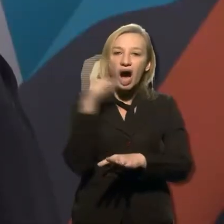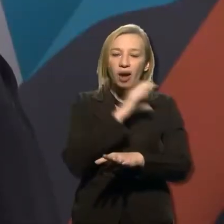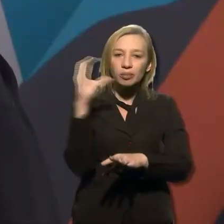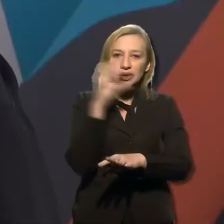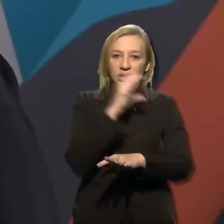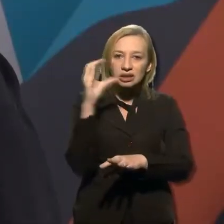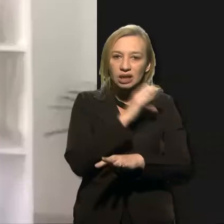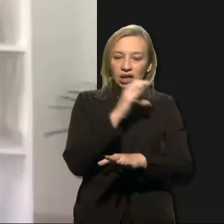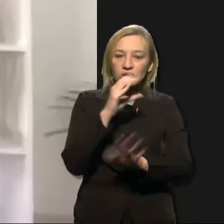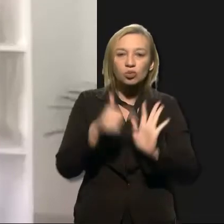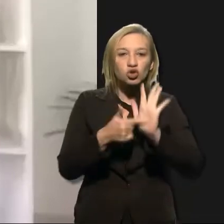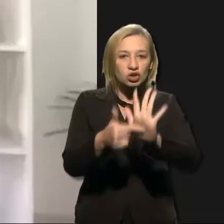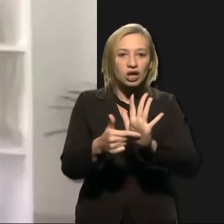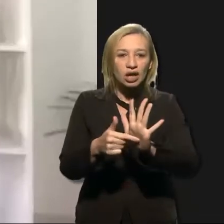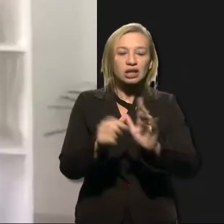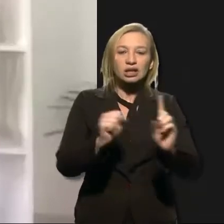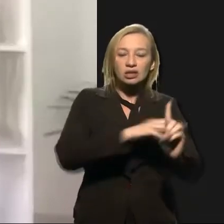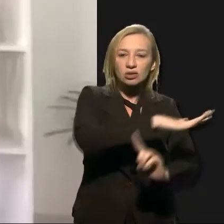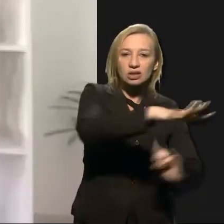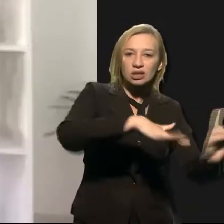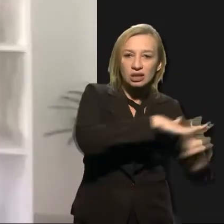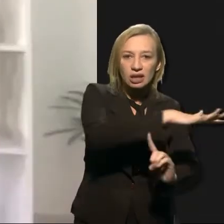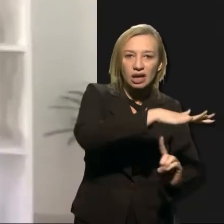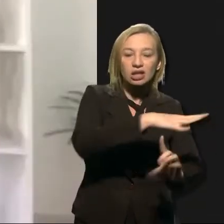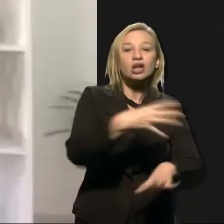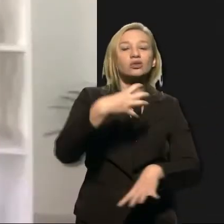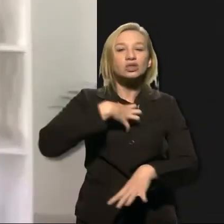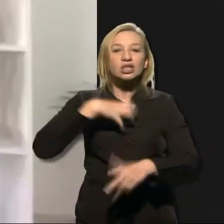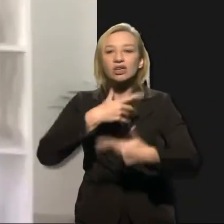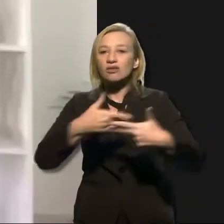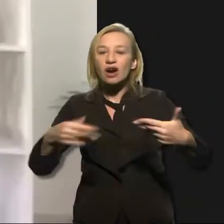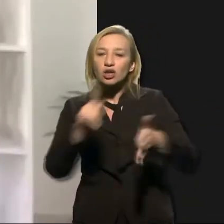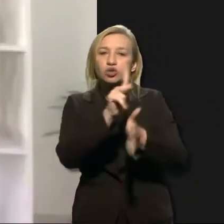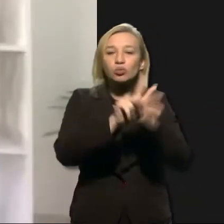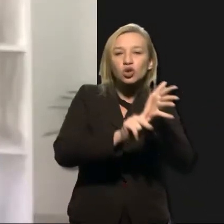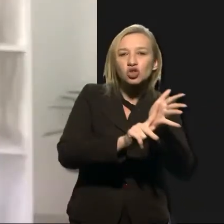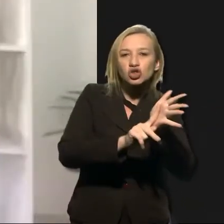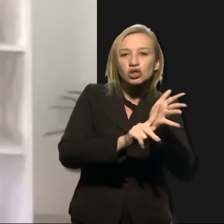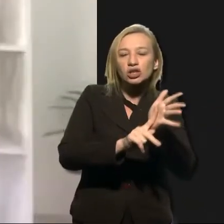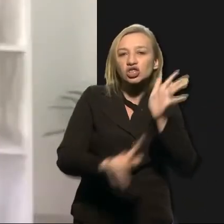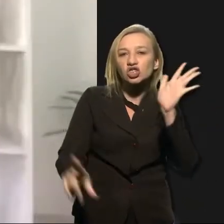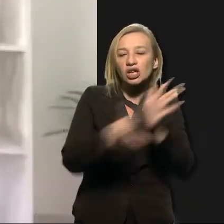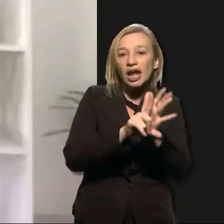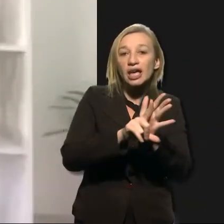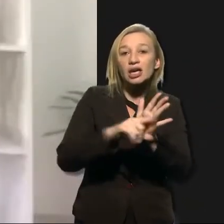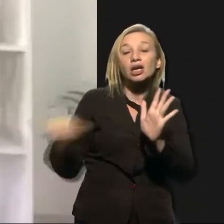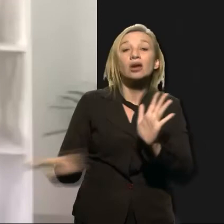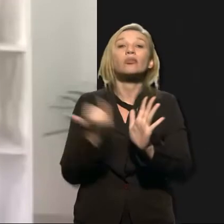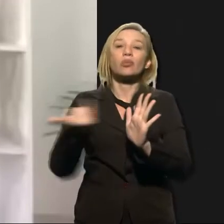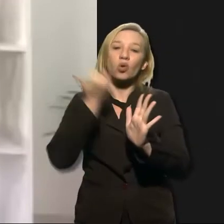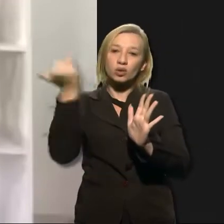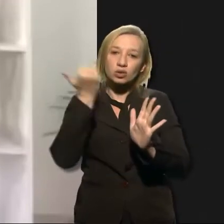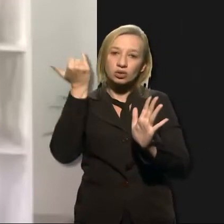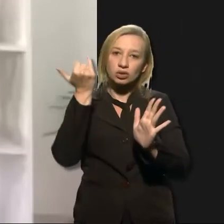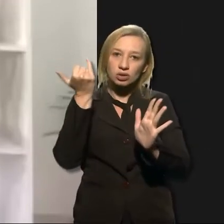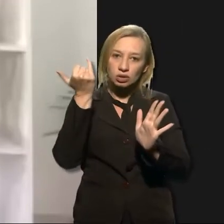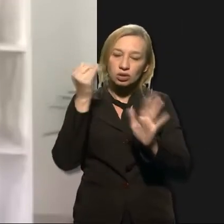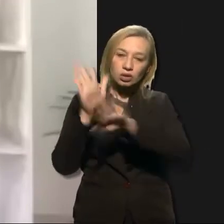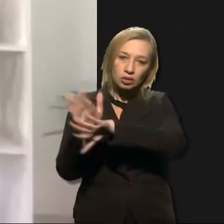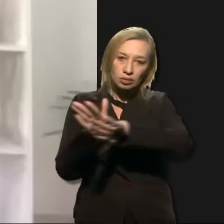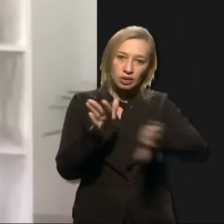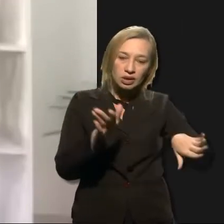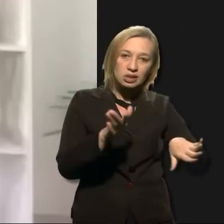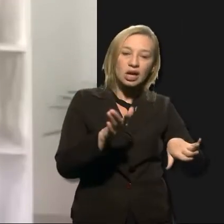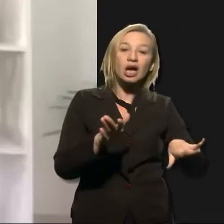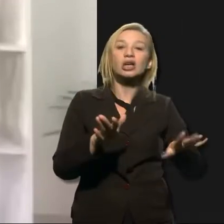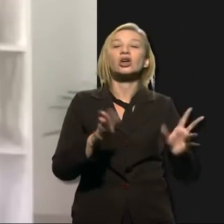pudesse responder à urgência colocada na nossa sociedade. Então, nesse sentido, muitos projetos de